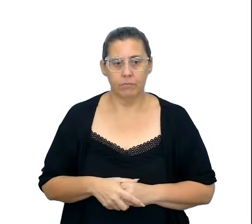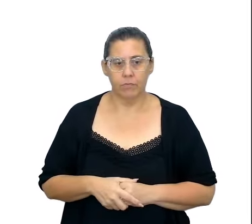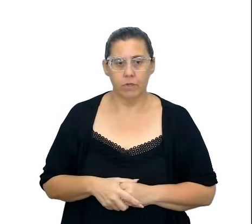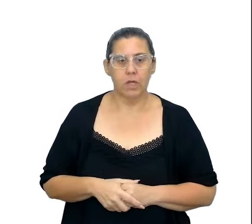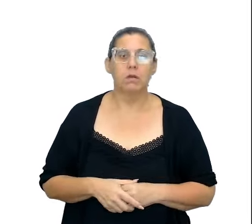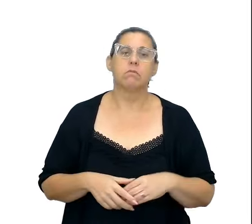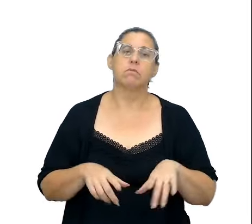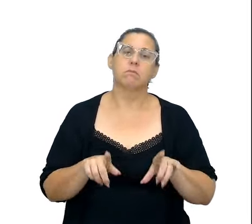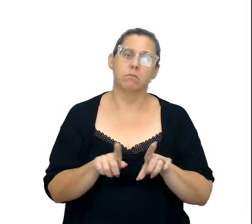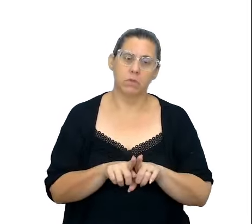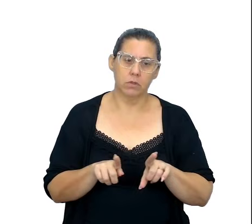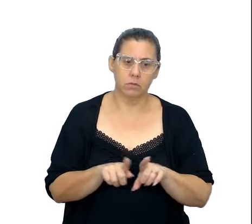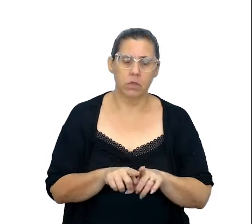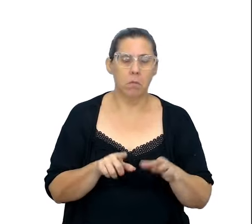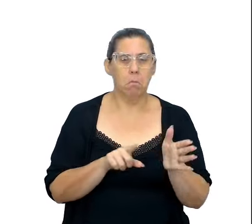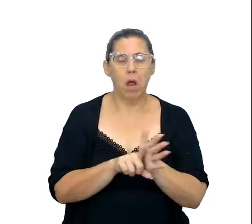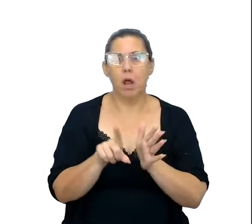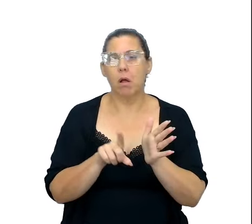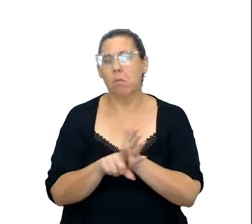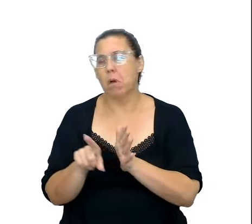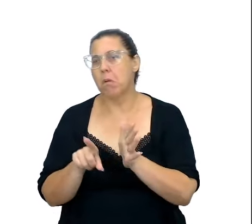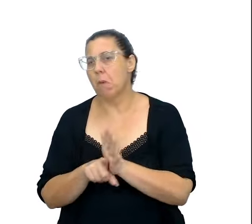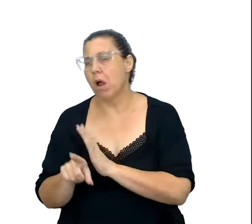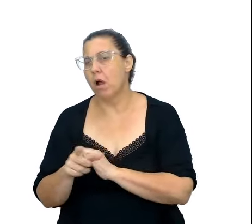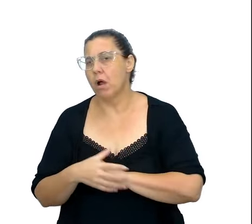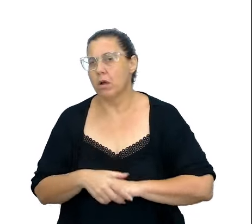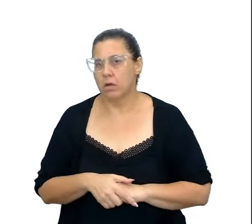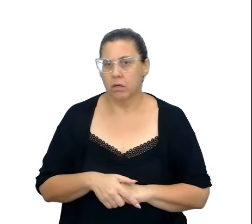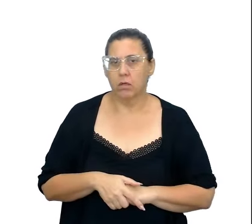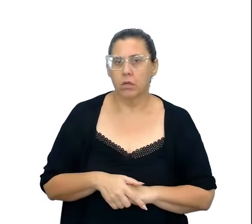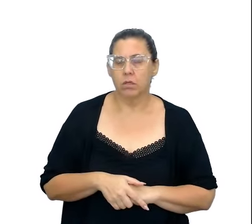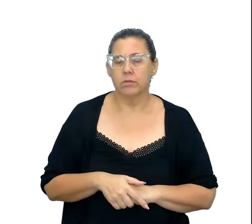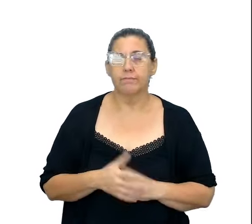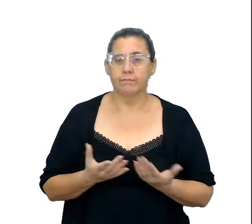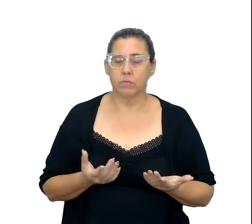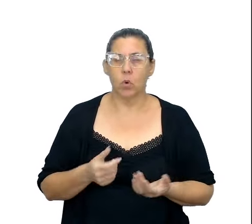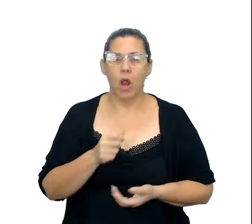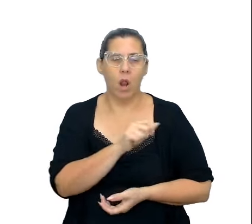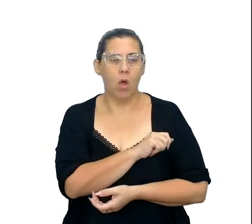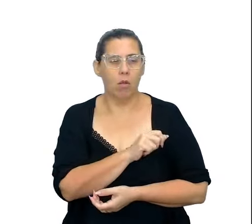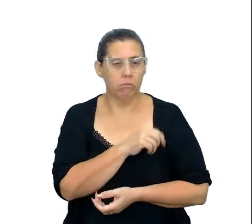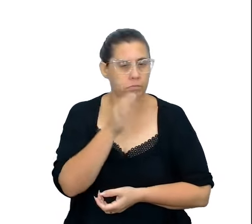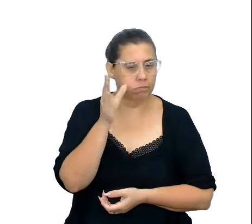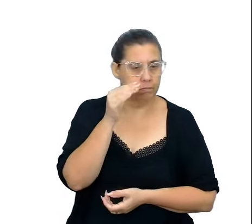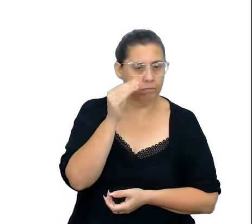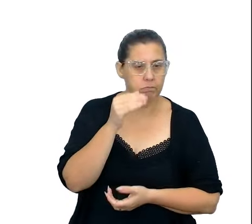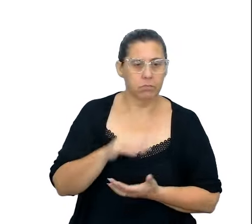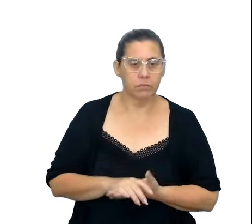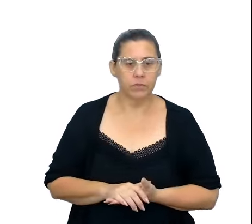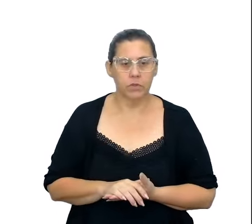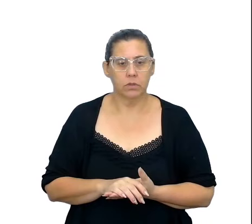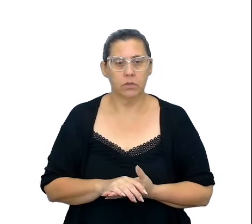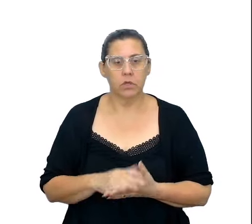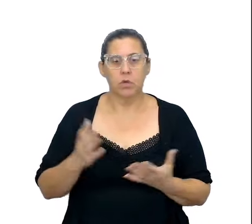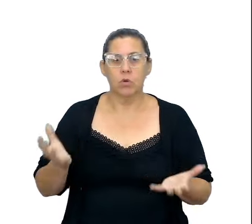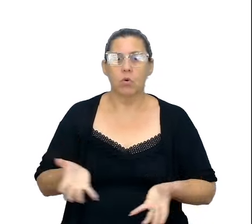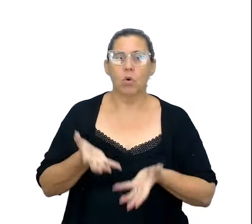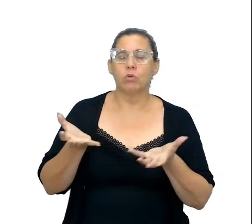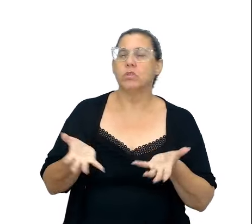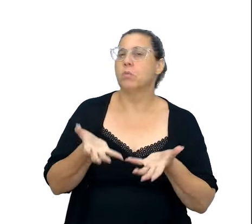colocar também algumas perguntas disparadoras, né, para aguçar o nosso estudante. Que contribuições das histórias